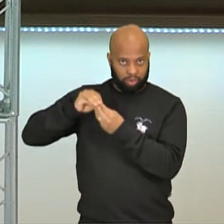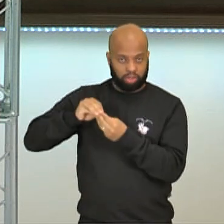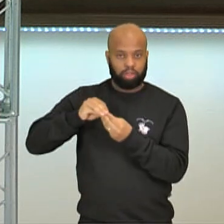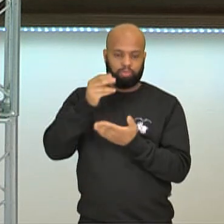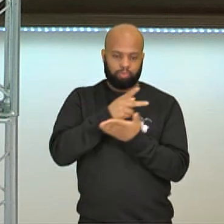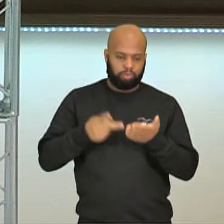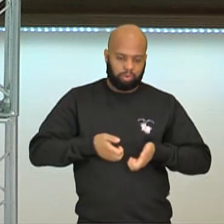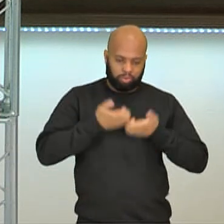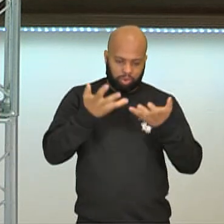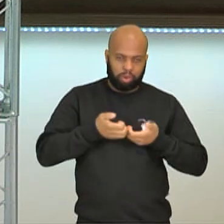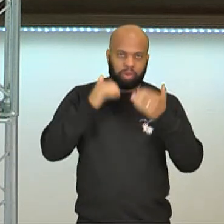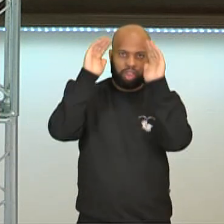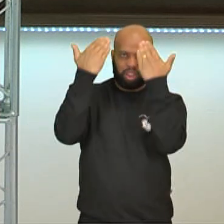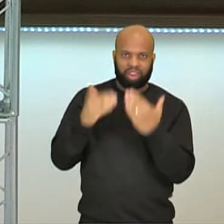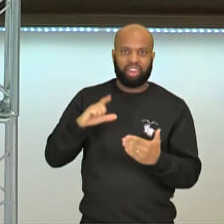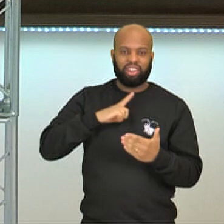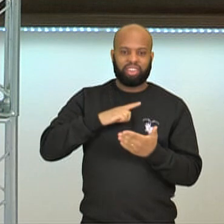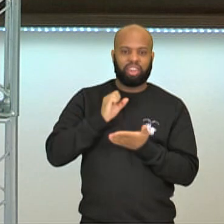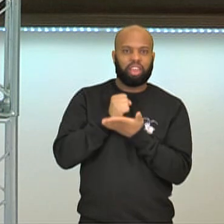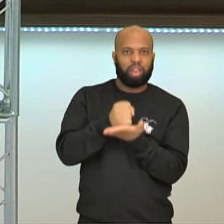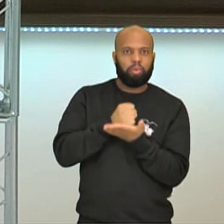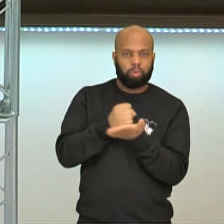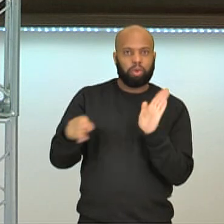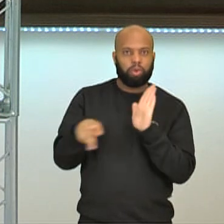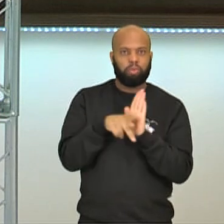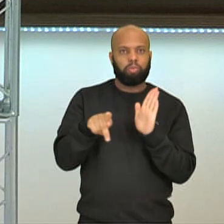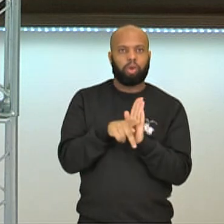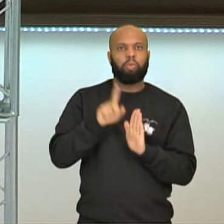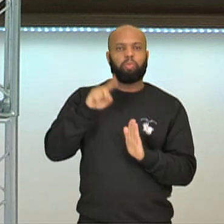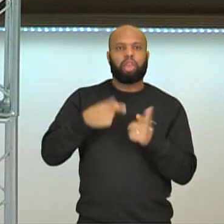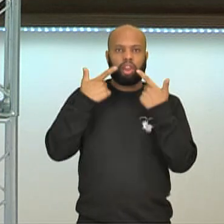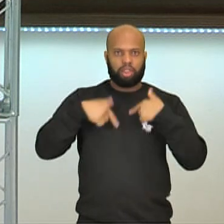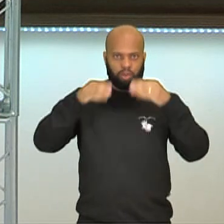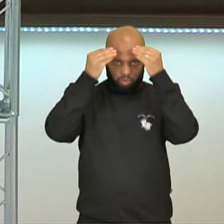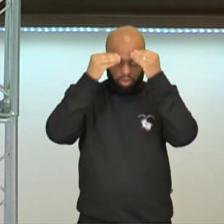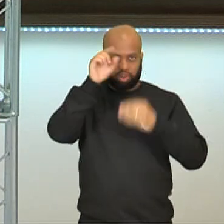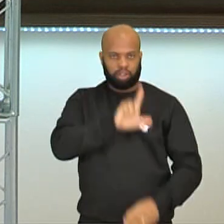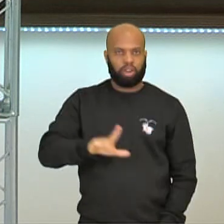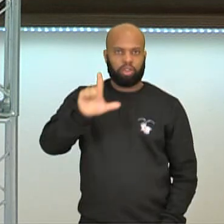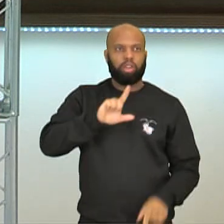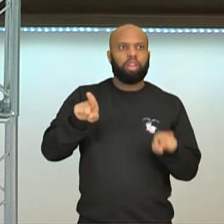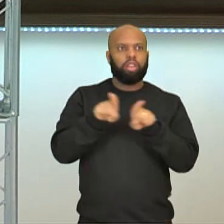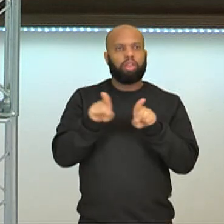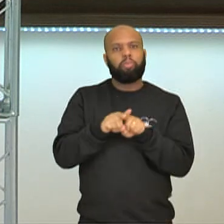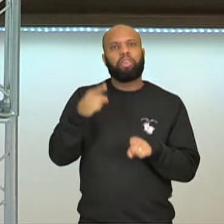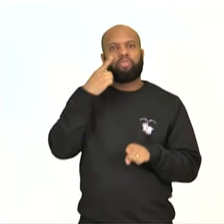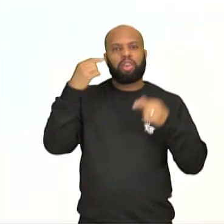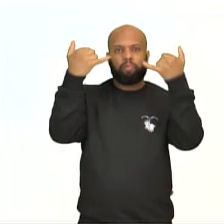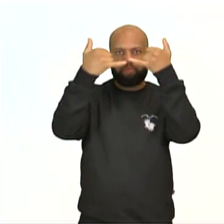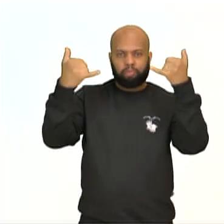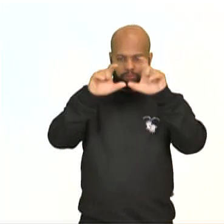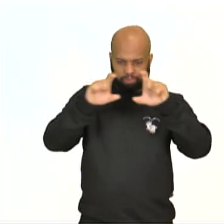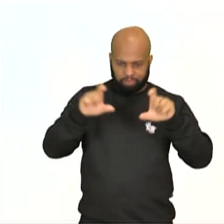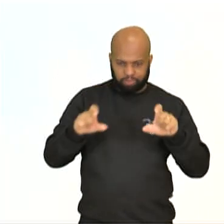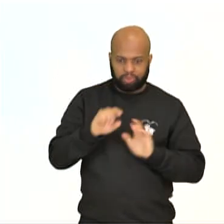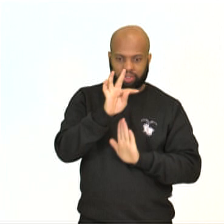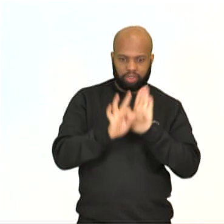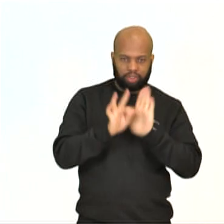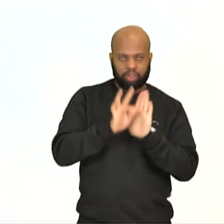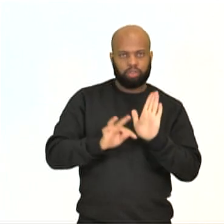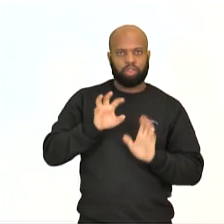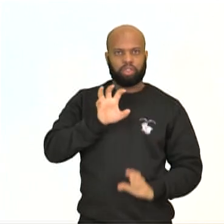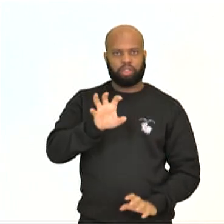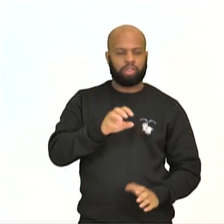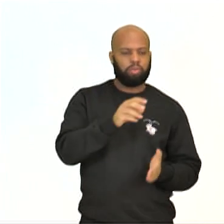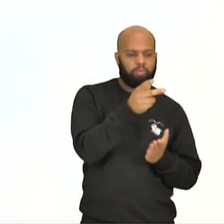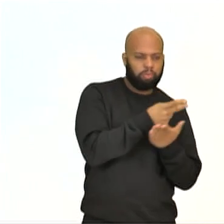analisar recursos próprios da linguagem literária e também criar textos em versos. O que são poemas? Poema e poesia são